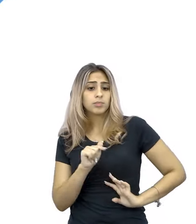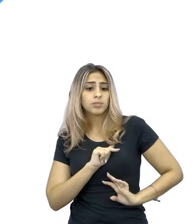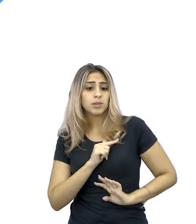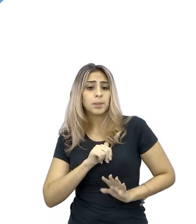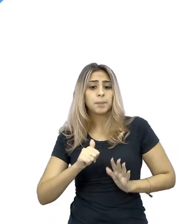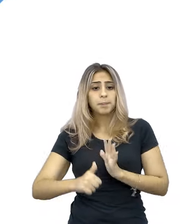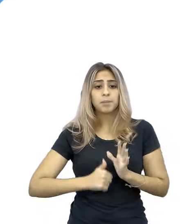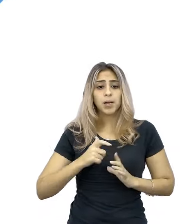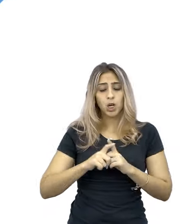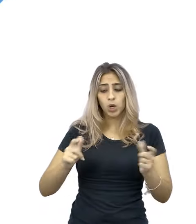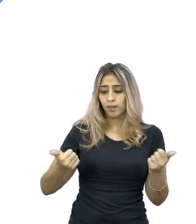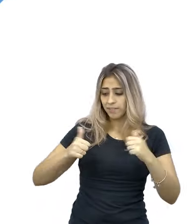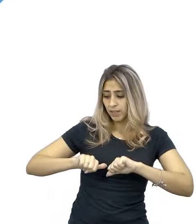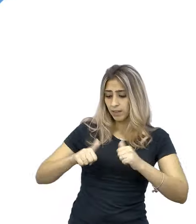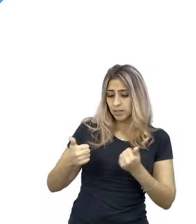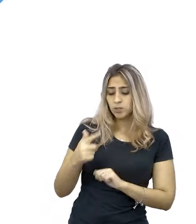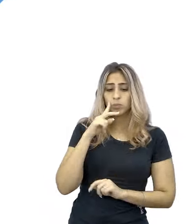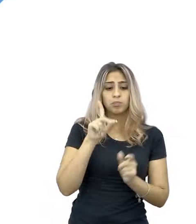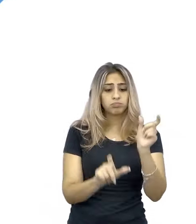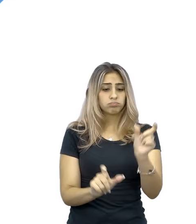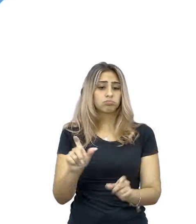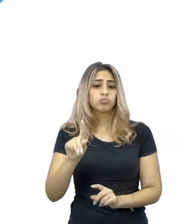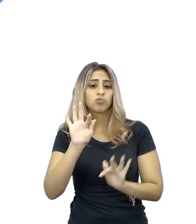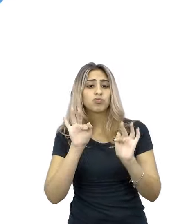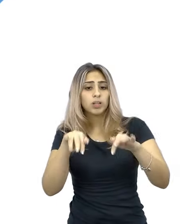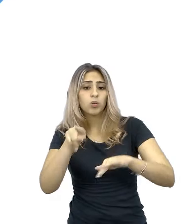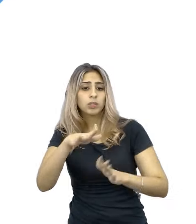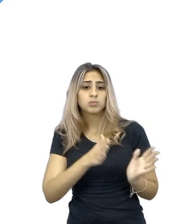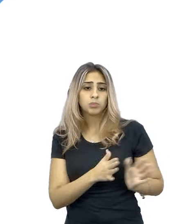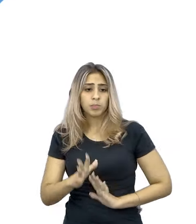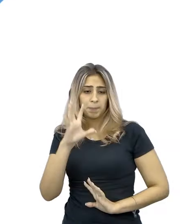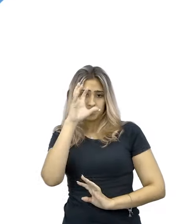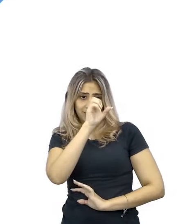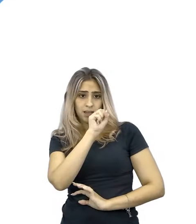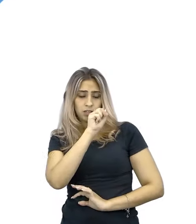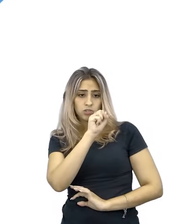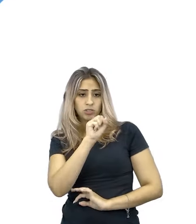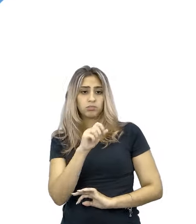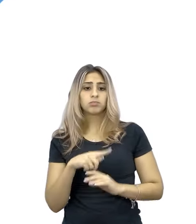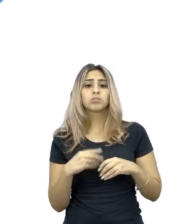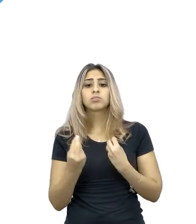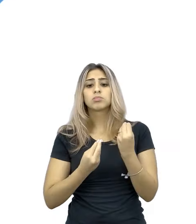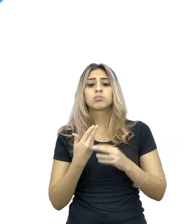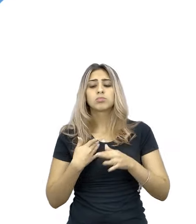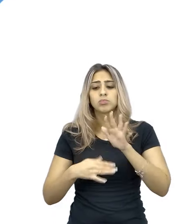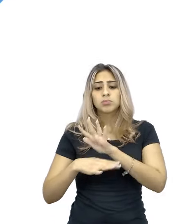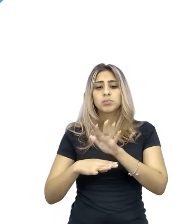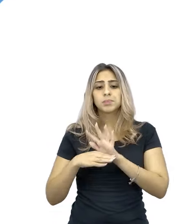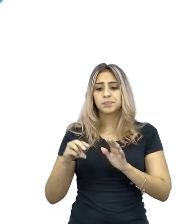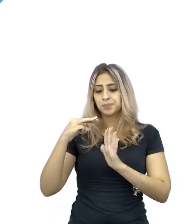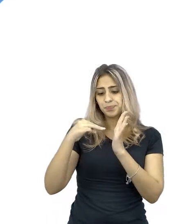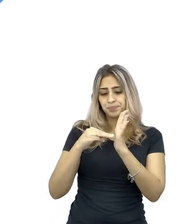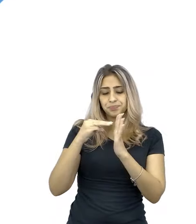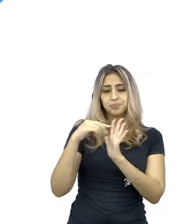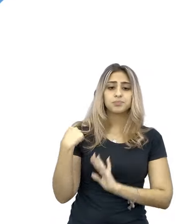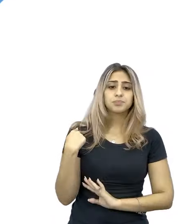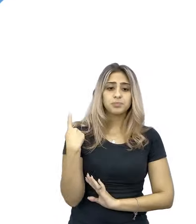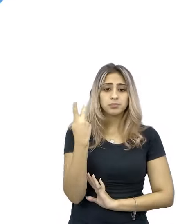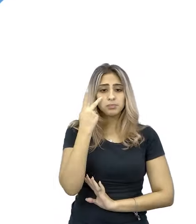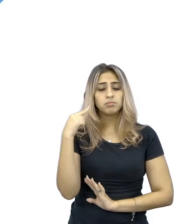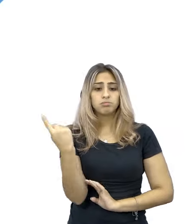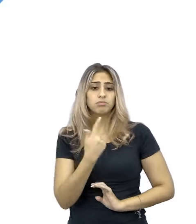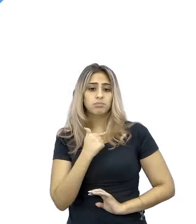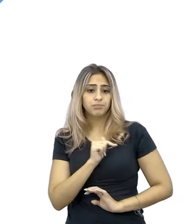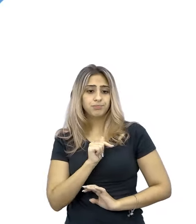melhor avaliação processual no final da situação de aprendizagem. Vai conter para nós metodologias para a gente verificar